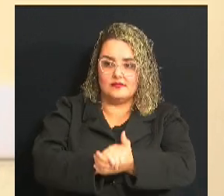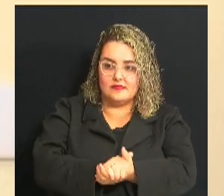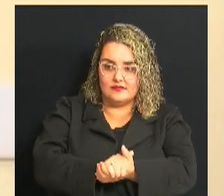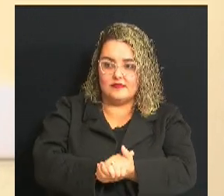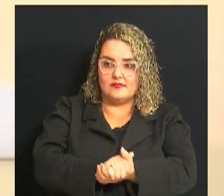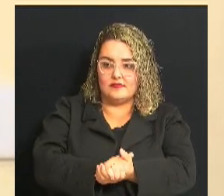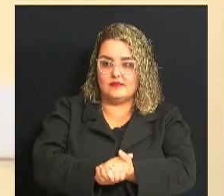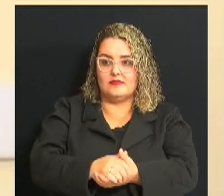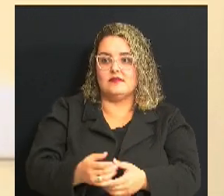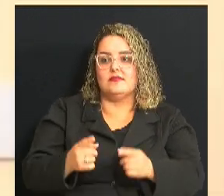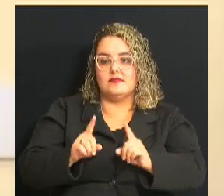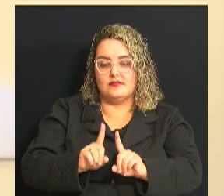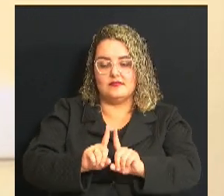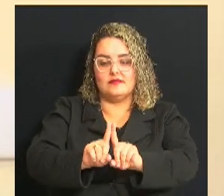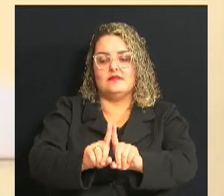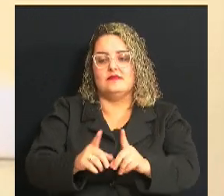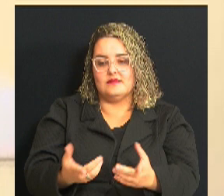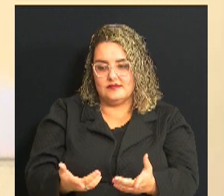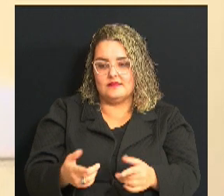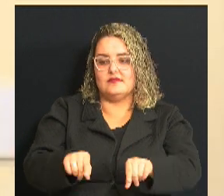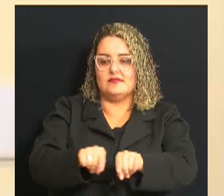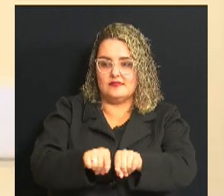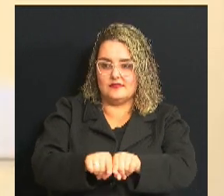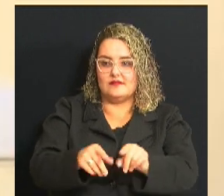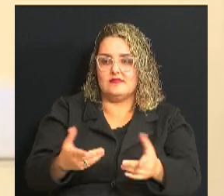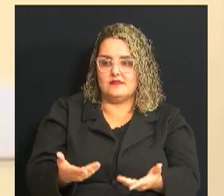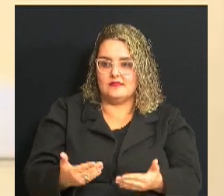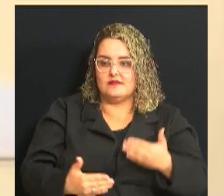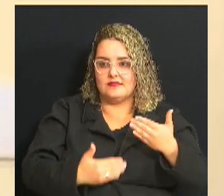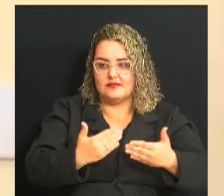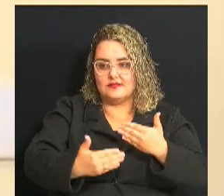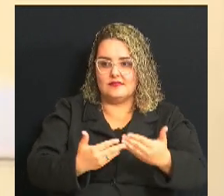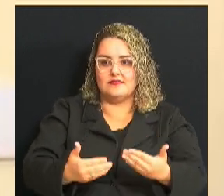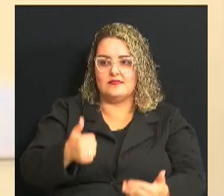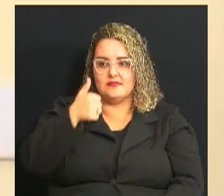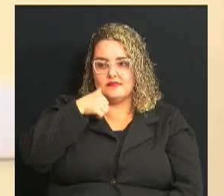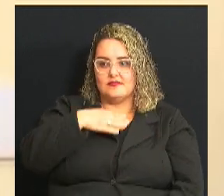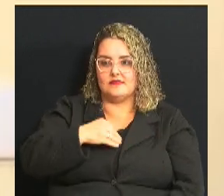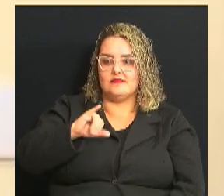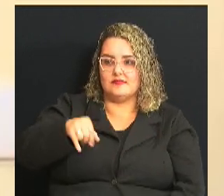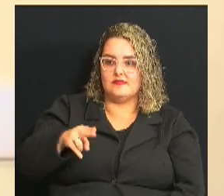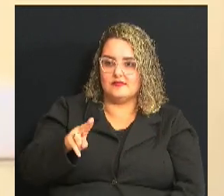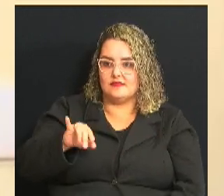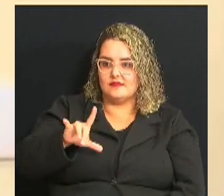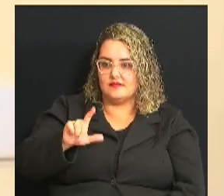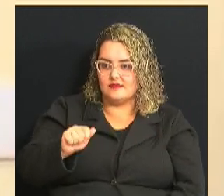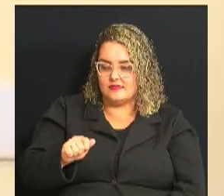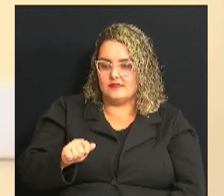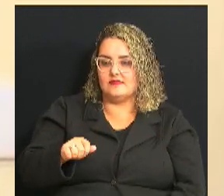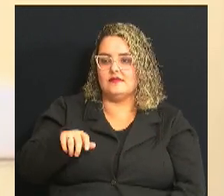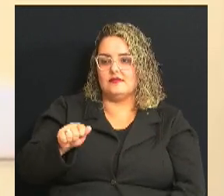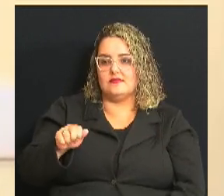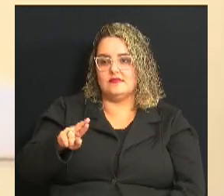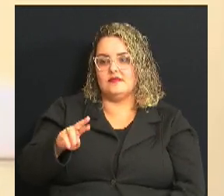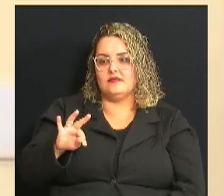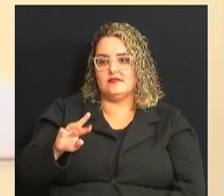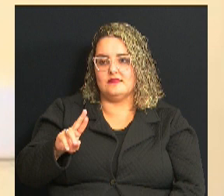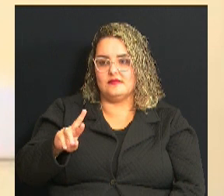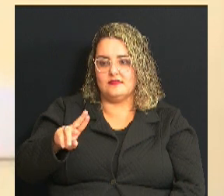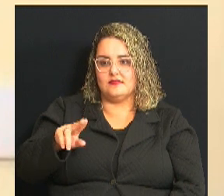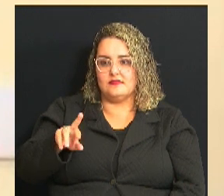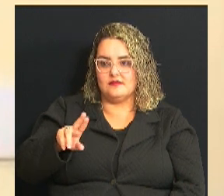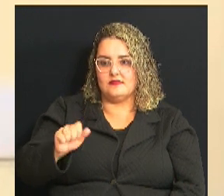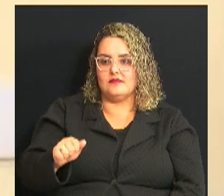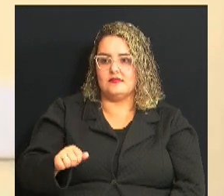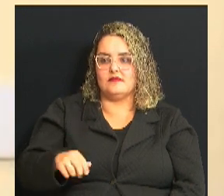esposa é parceira, também faz parte dessa jornada, minha filha Júlia, meu filho Arthur, ao